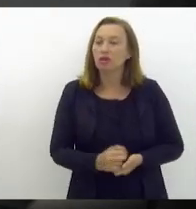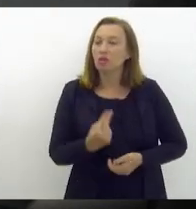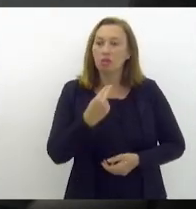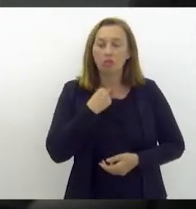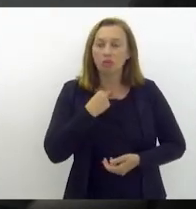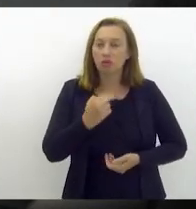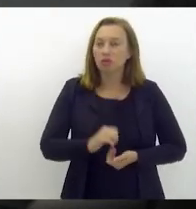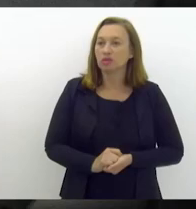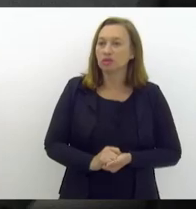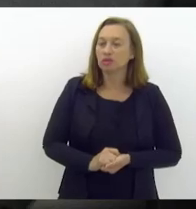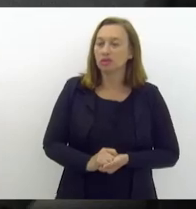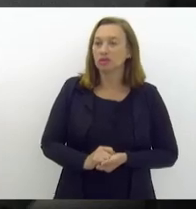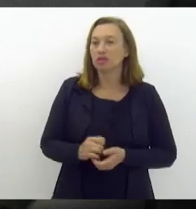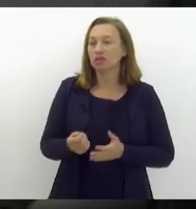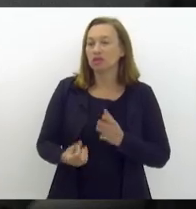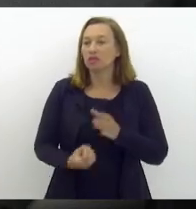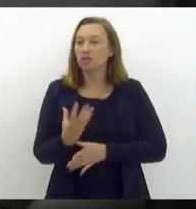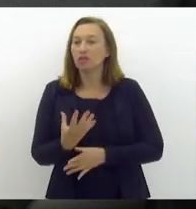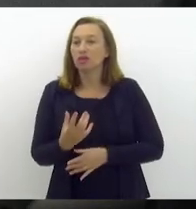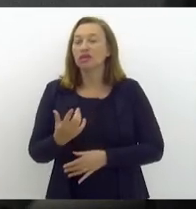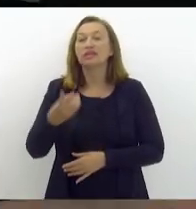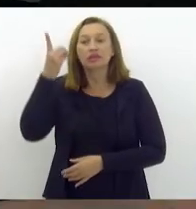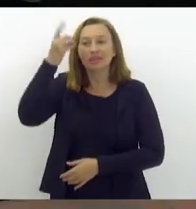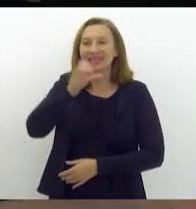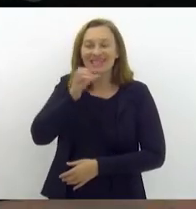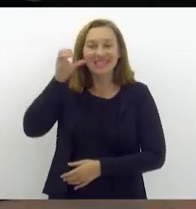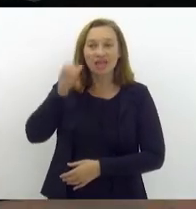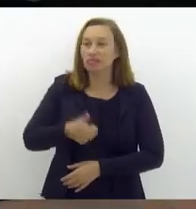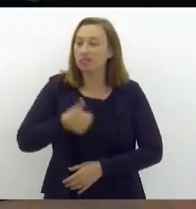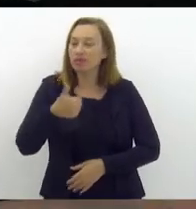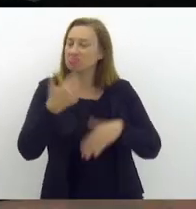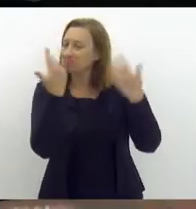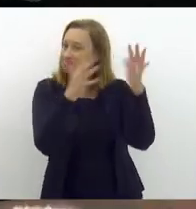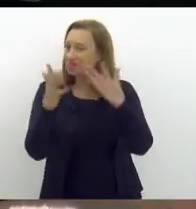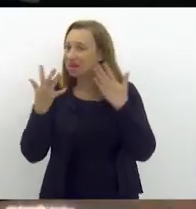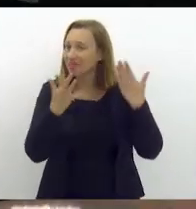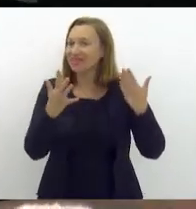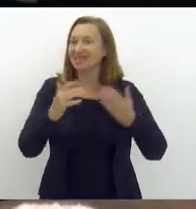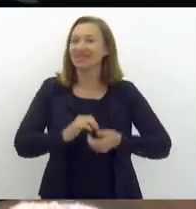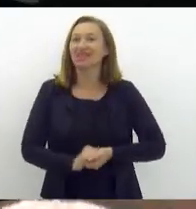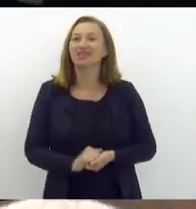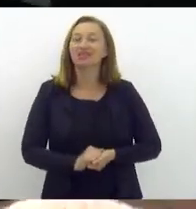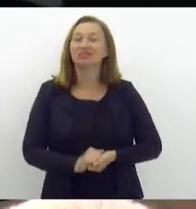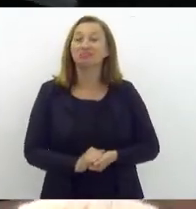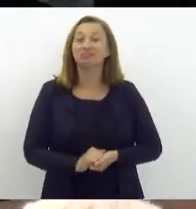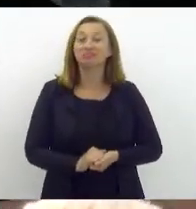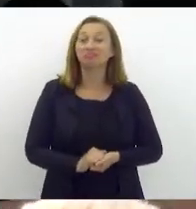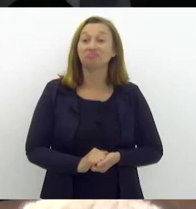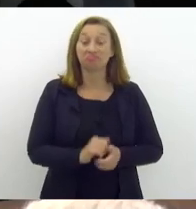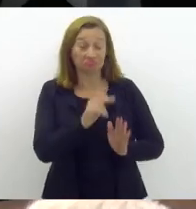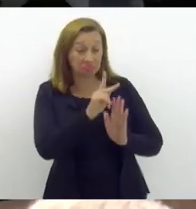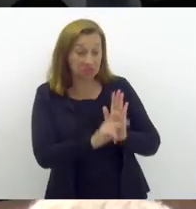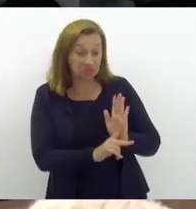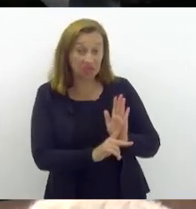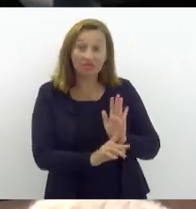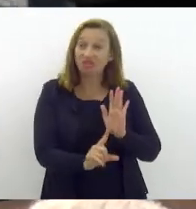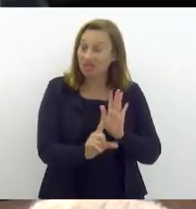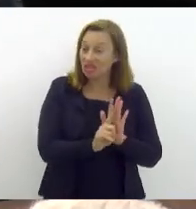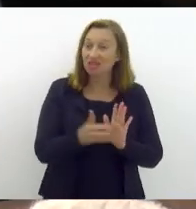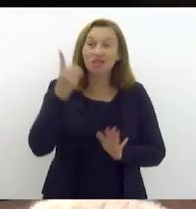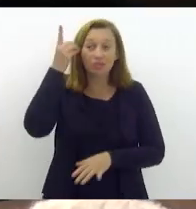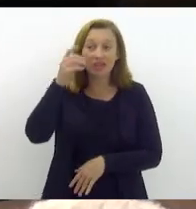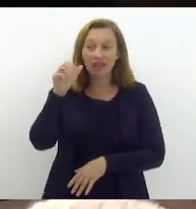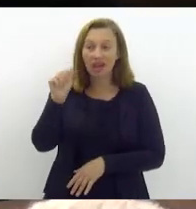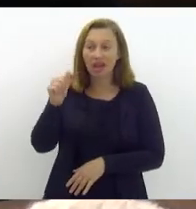autor. Deputada Célia Jordão. Em primeiro lugar, parabenizar o nobre autor desse projeto de lei, deputado